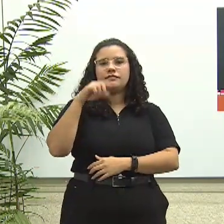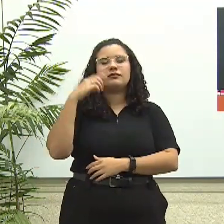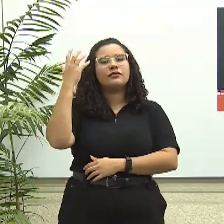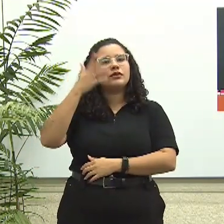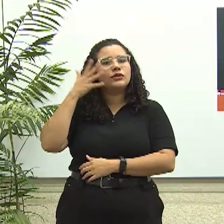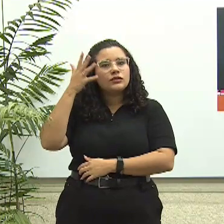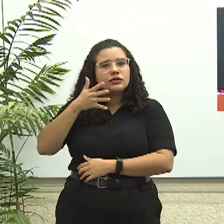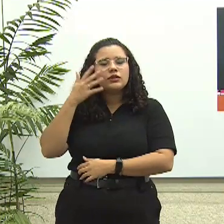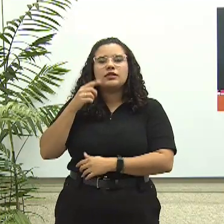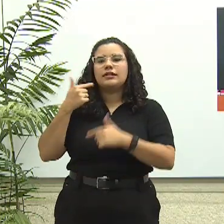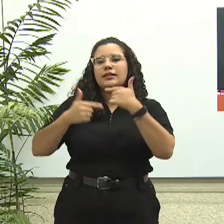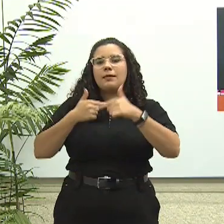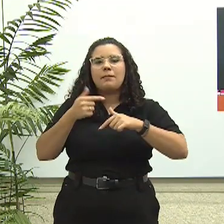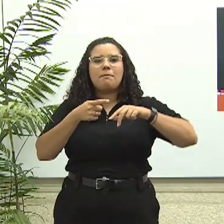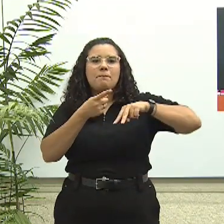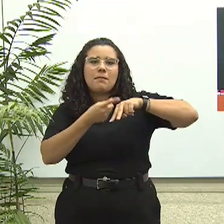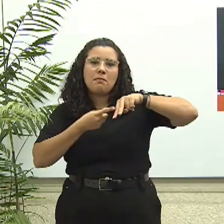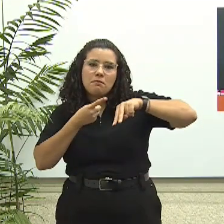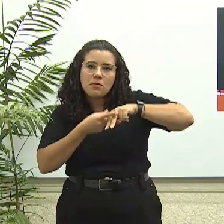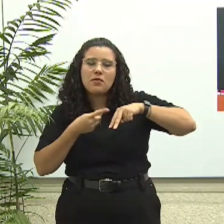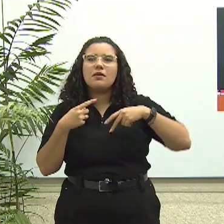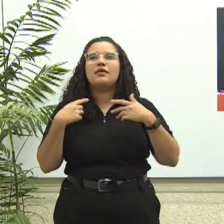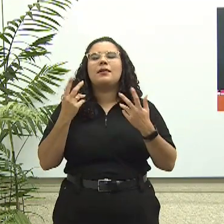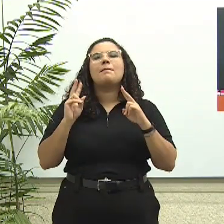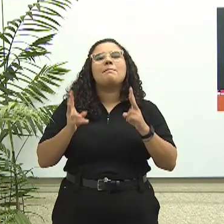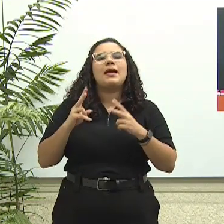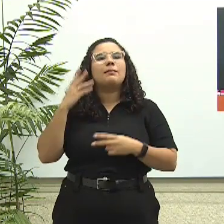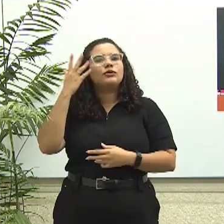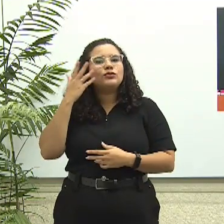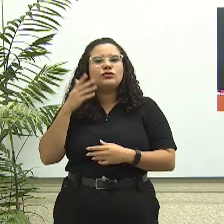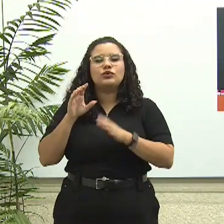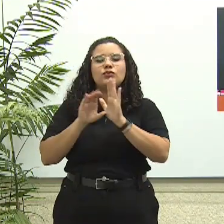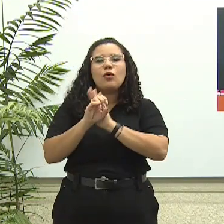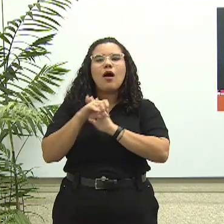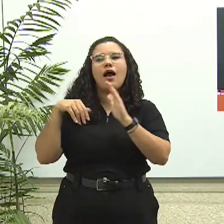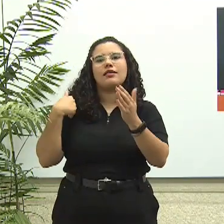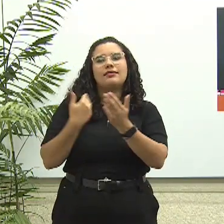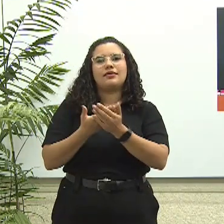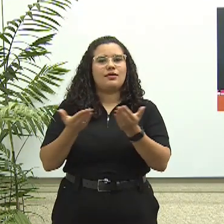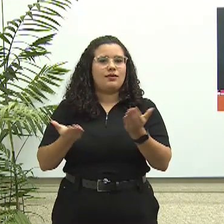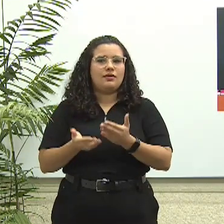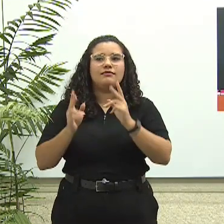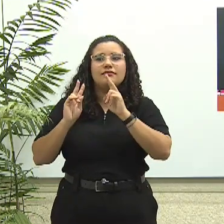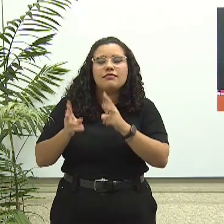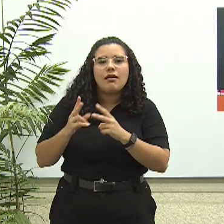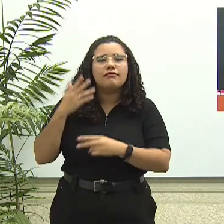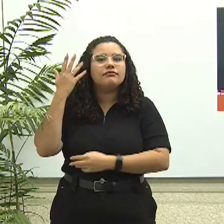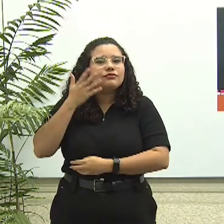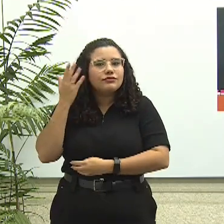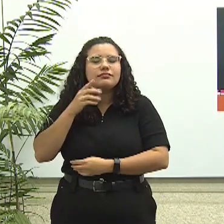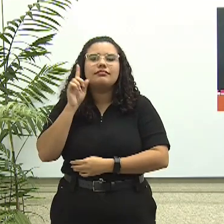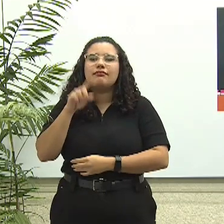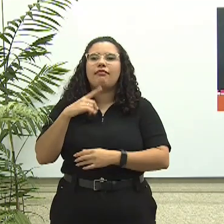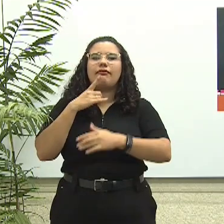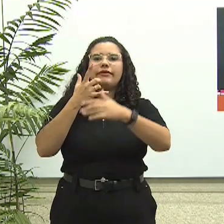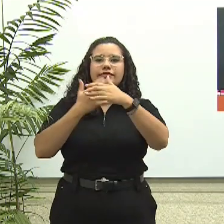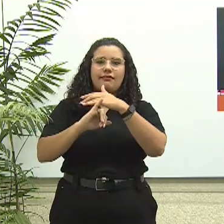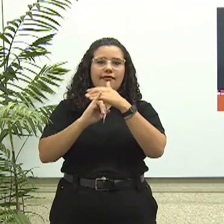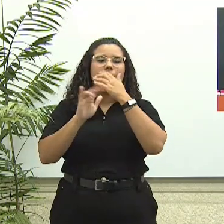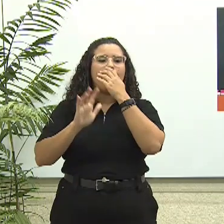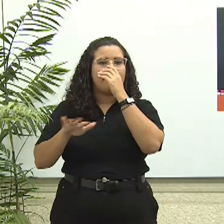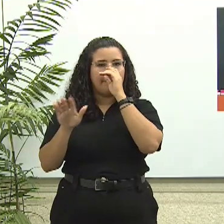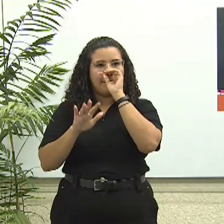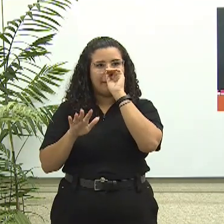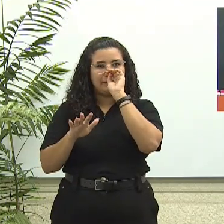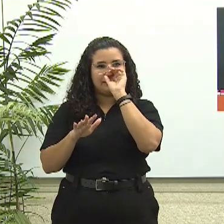trabalha de bermuda que é o mesmo discurso do Google até hoje né que é o mesmo discurso das startups E aí pegando